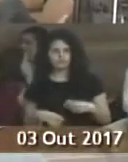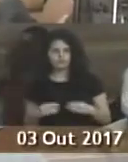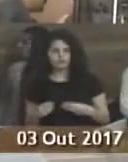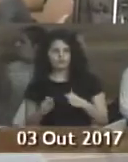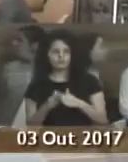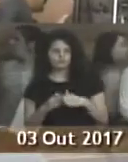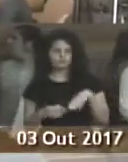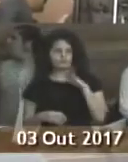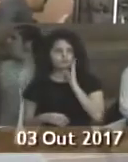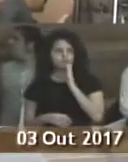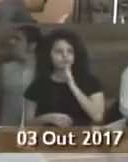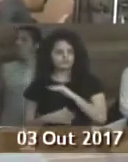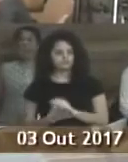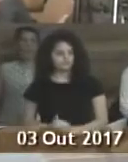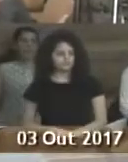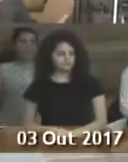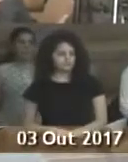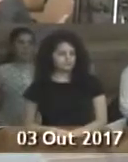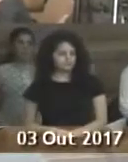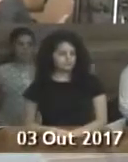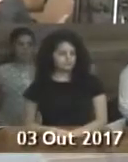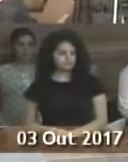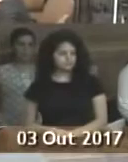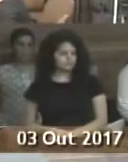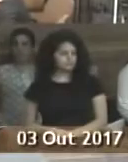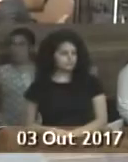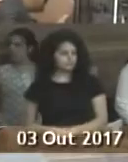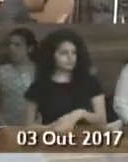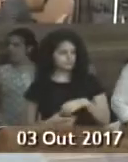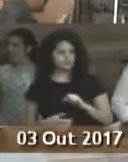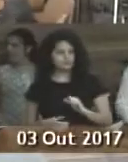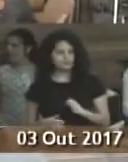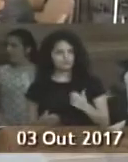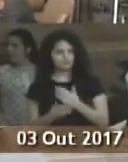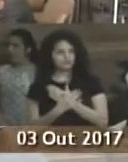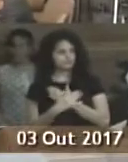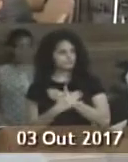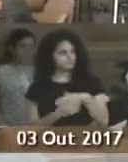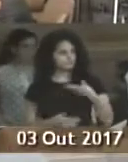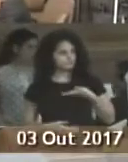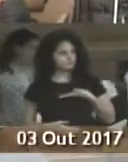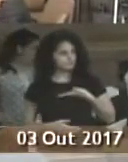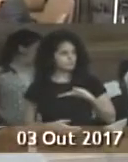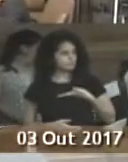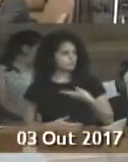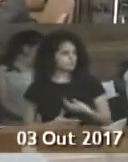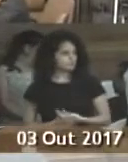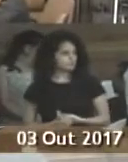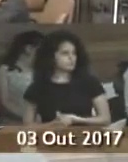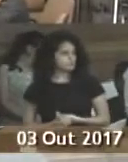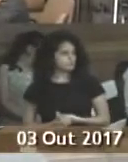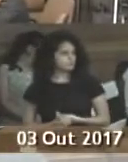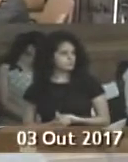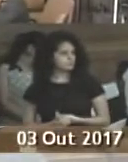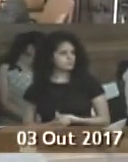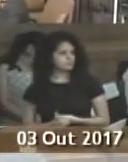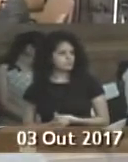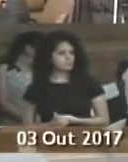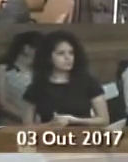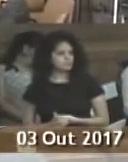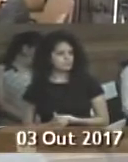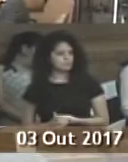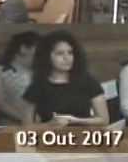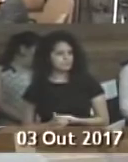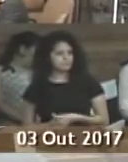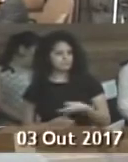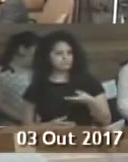urgência. Presidente. Pois não. Só dar um abraço aqui no amigo aqui rapidinho. Ô, Rubinho, não falei no teu nome, mas você é um grande parceiro.